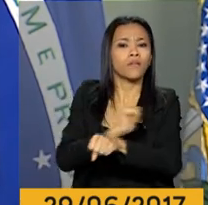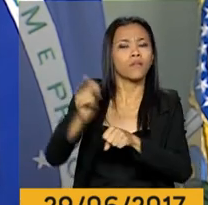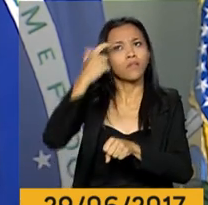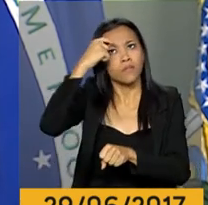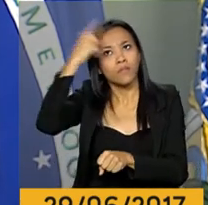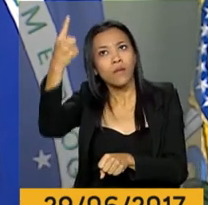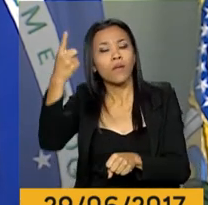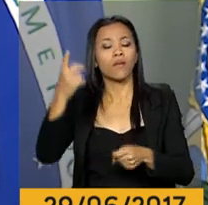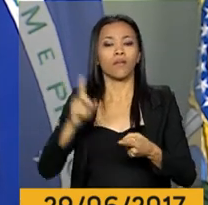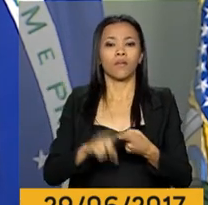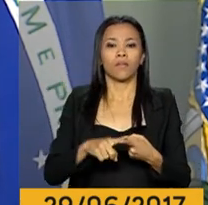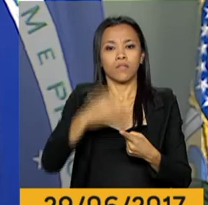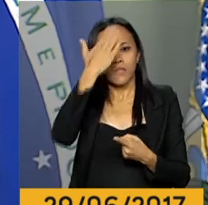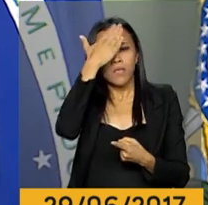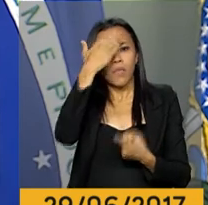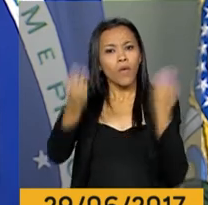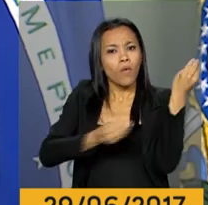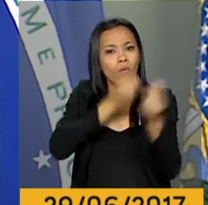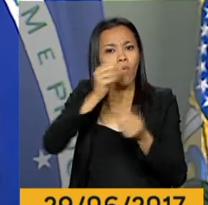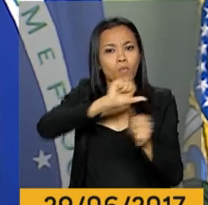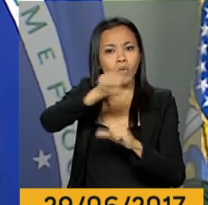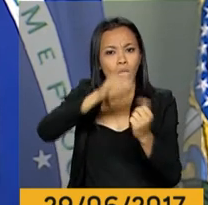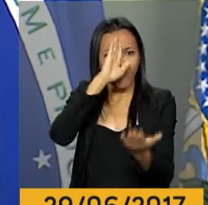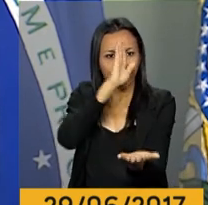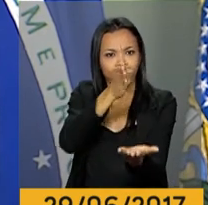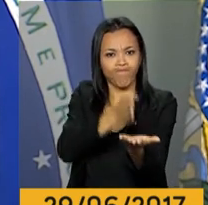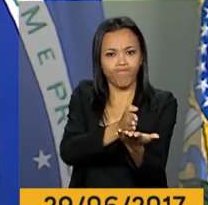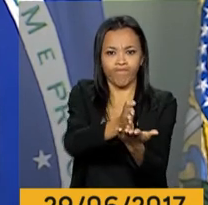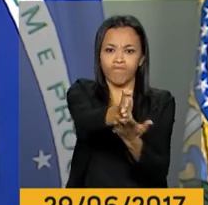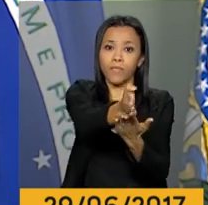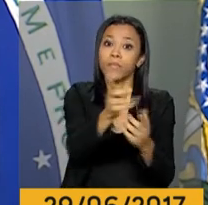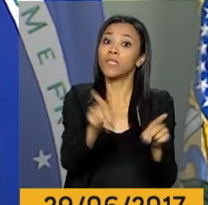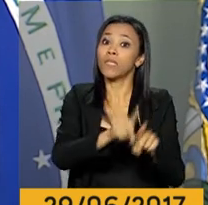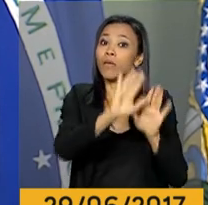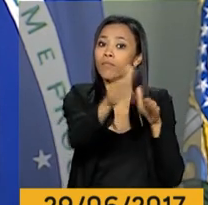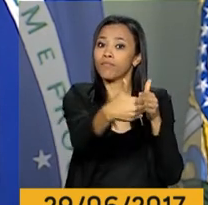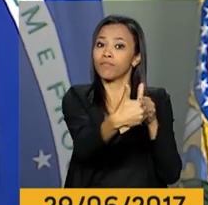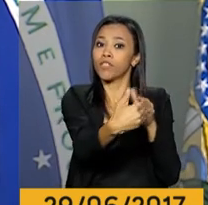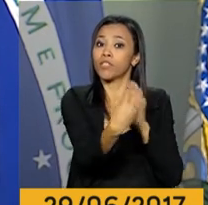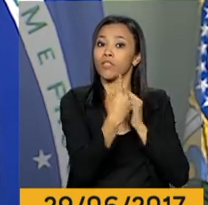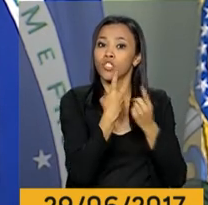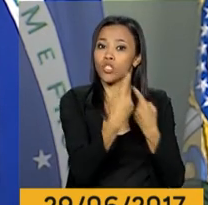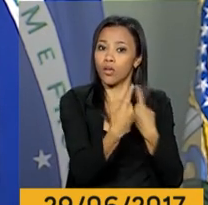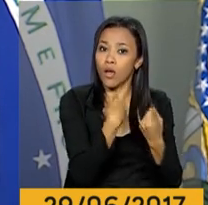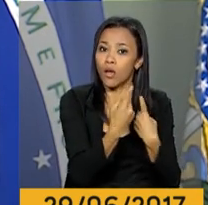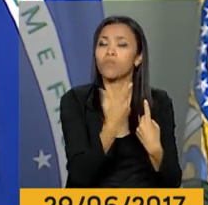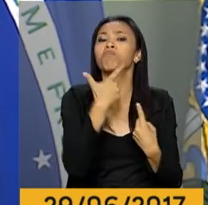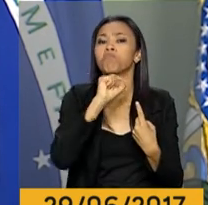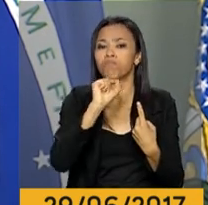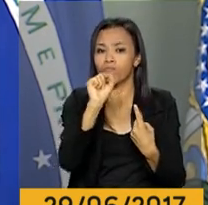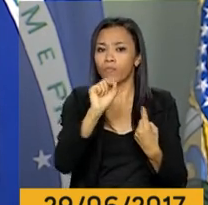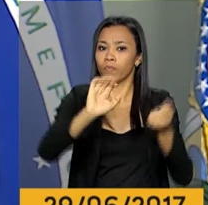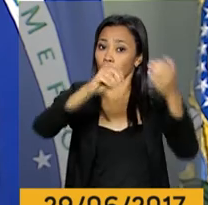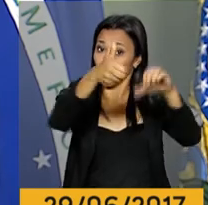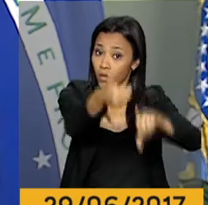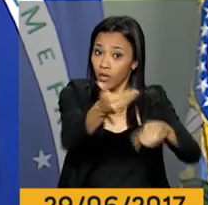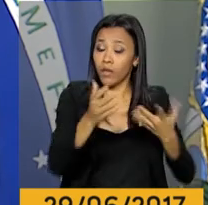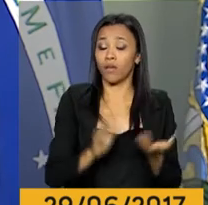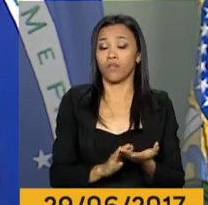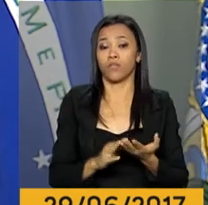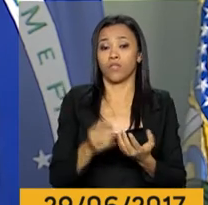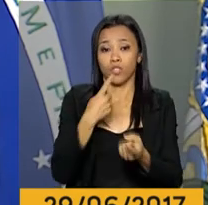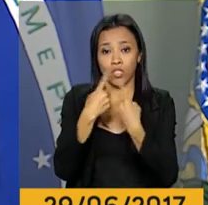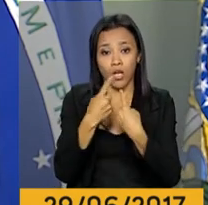determinação para mudar e capacidade de água já no congresso nacional diálogo com setores